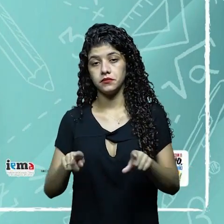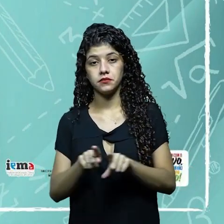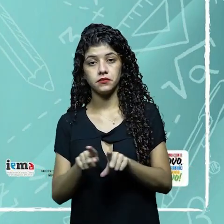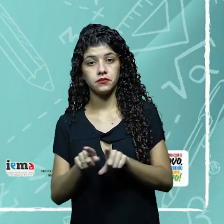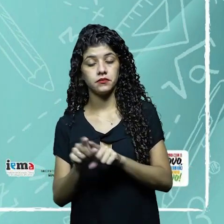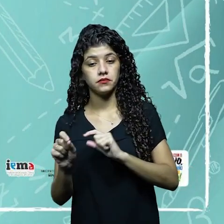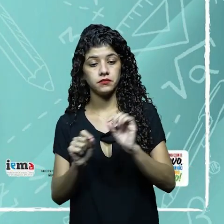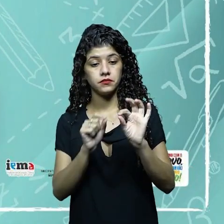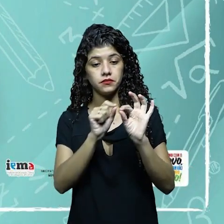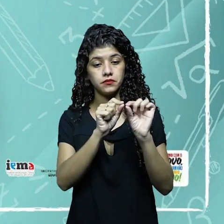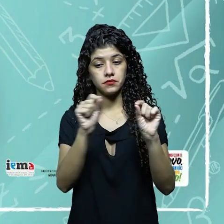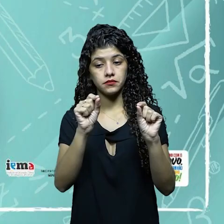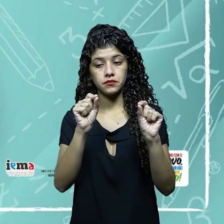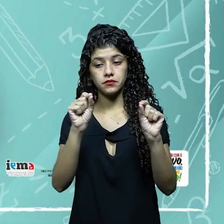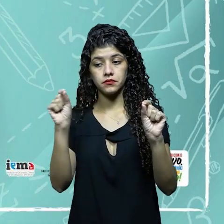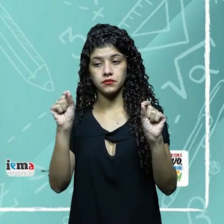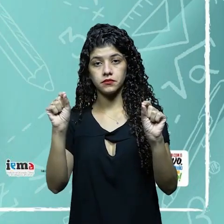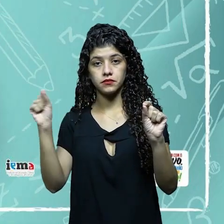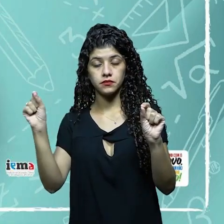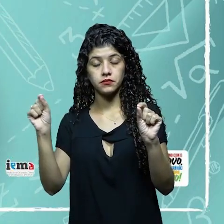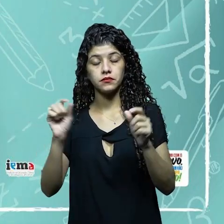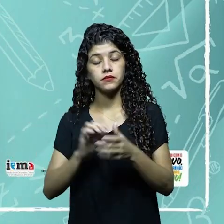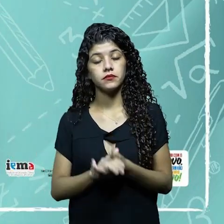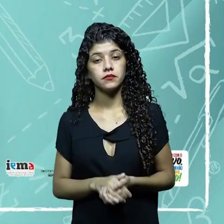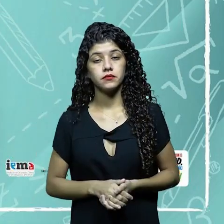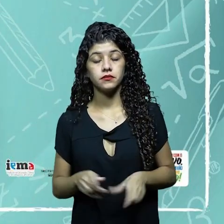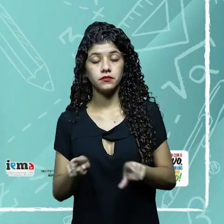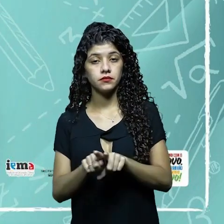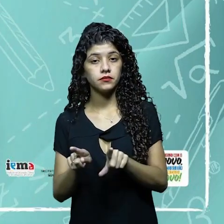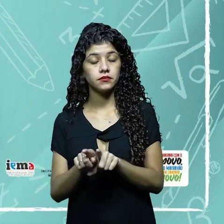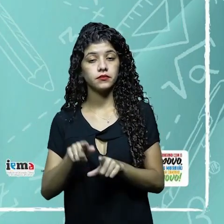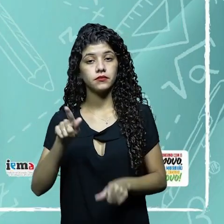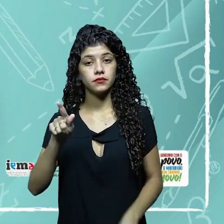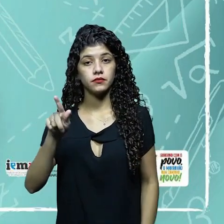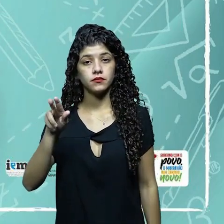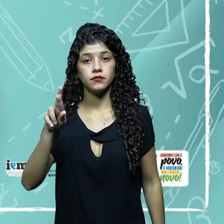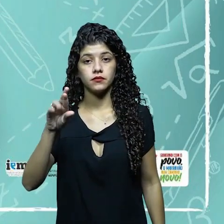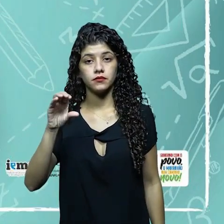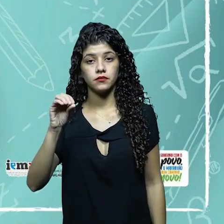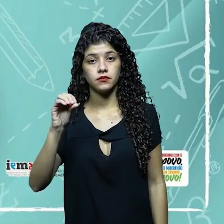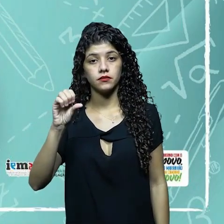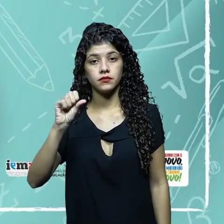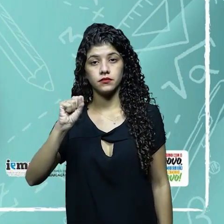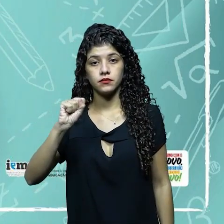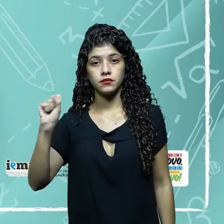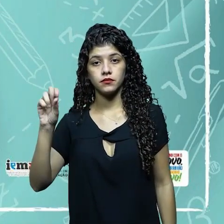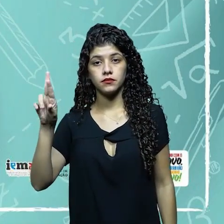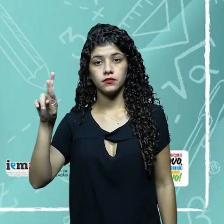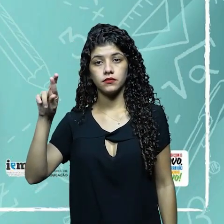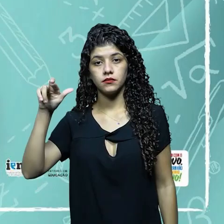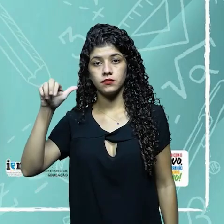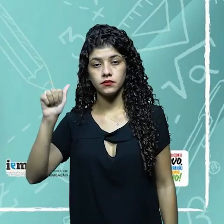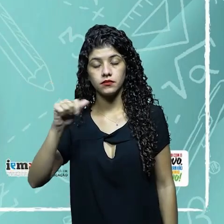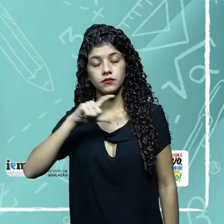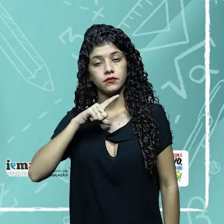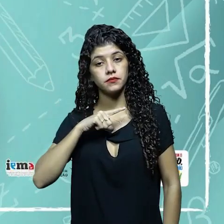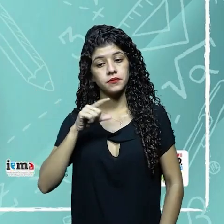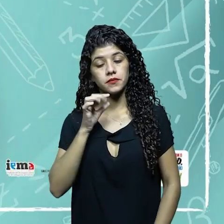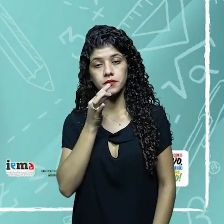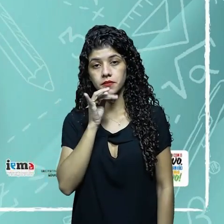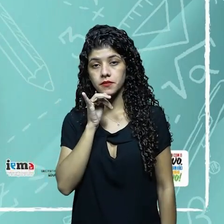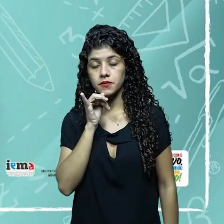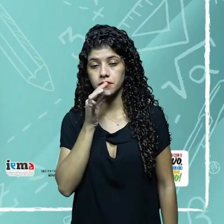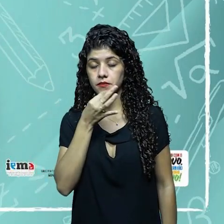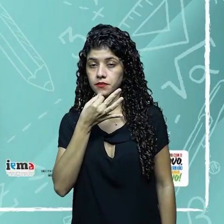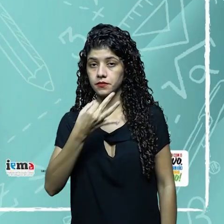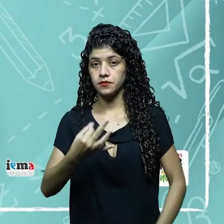linha contínua e definir uma espessura para essa linha, né? Então, lá você tem a opção de